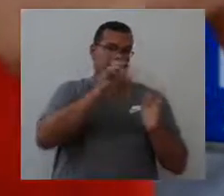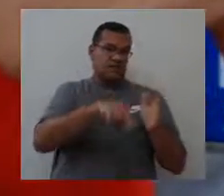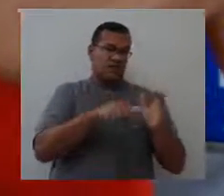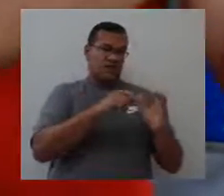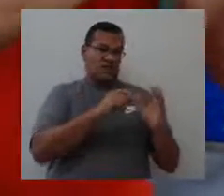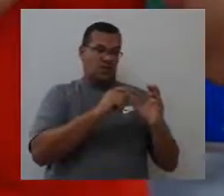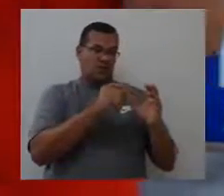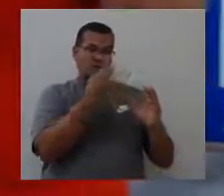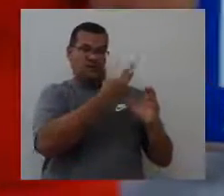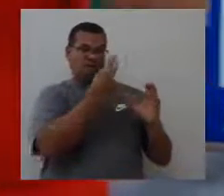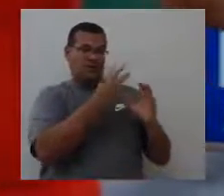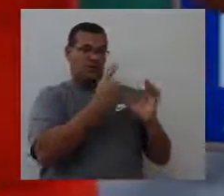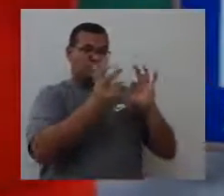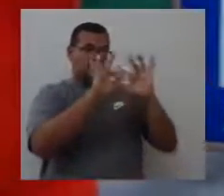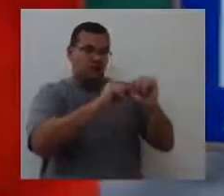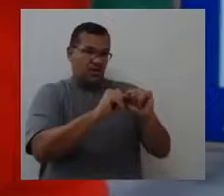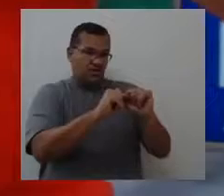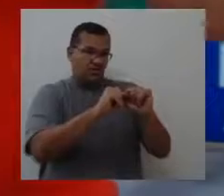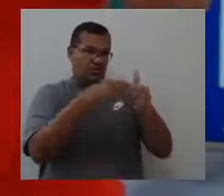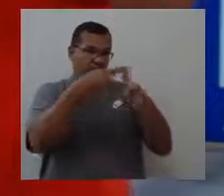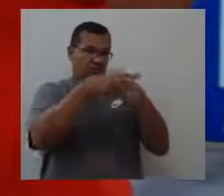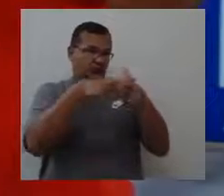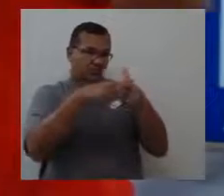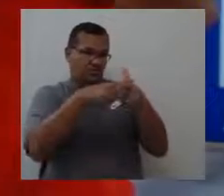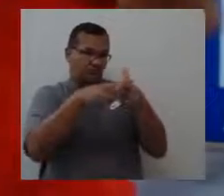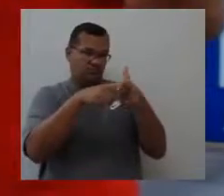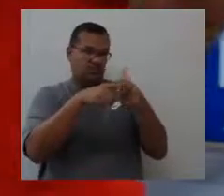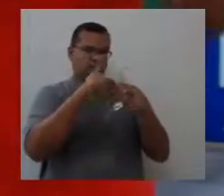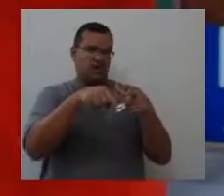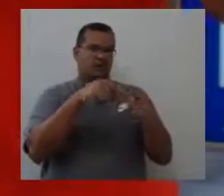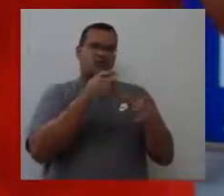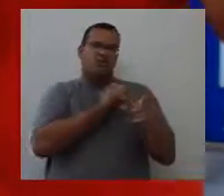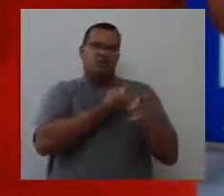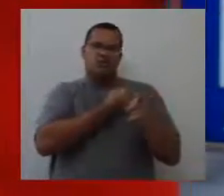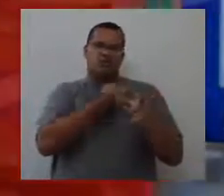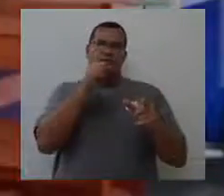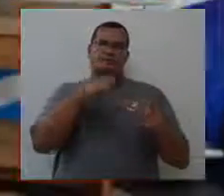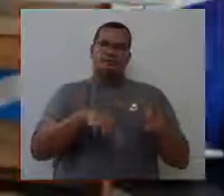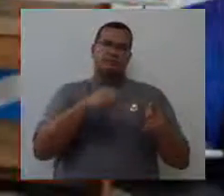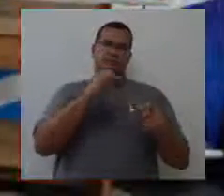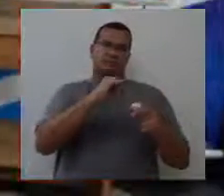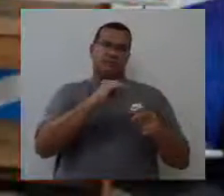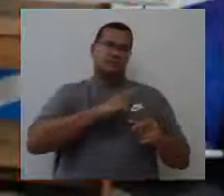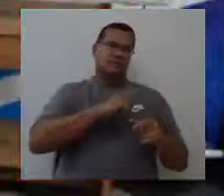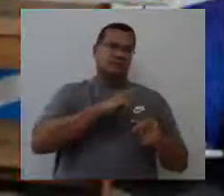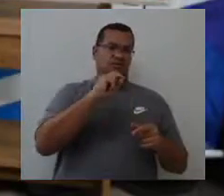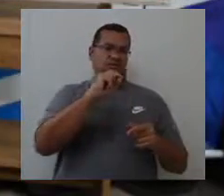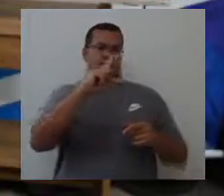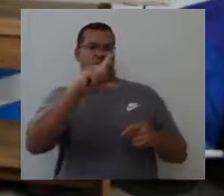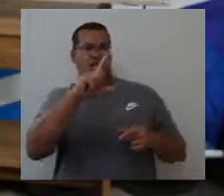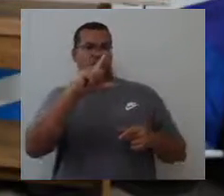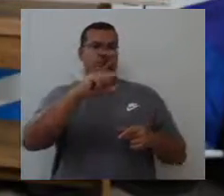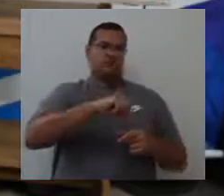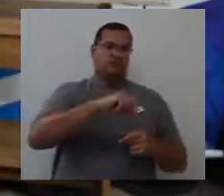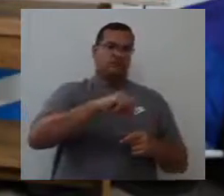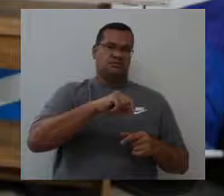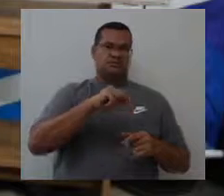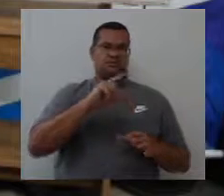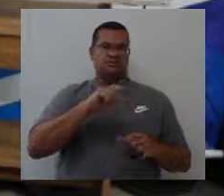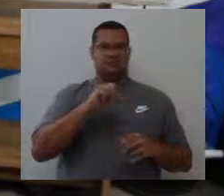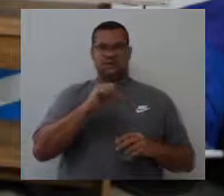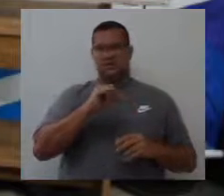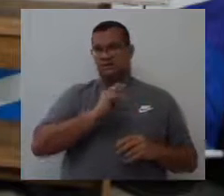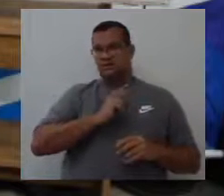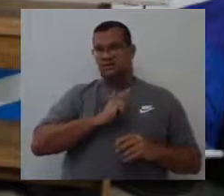final, divide pelo preço inicial, vai dar um número decimal, e esse número indica para a gente se houve um aumento de preço ou uma redução de preço,